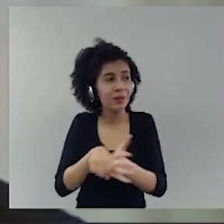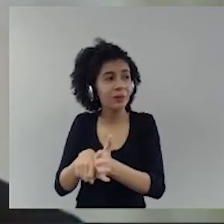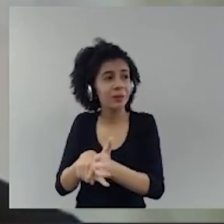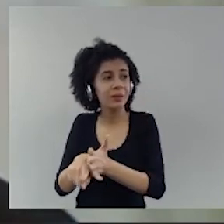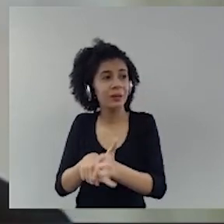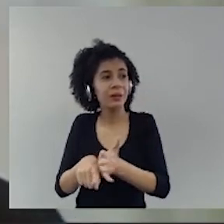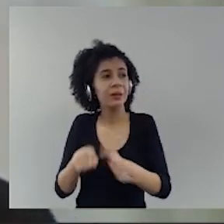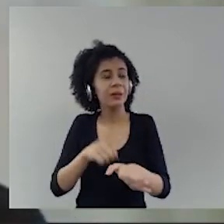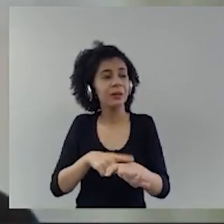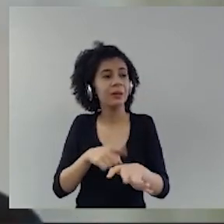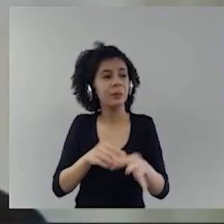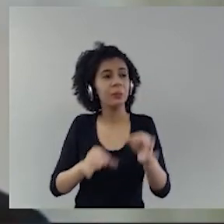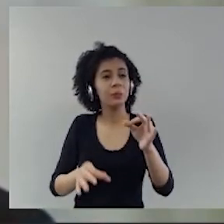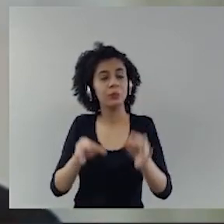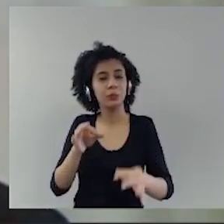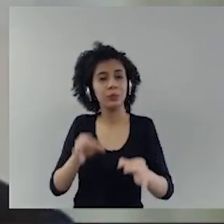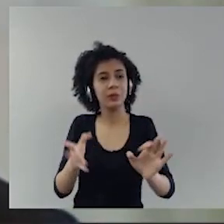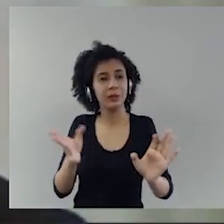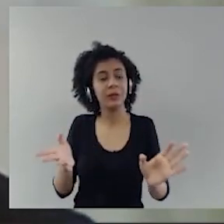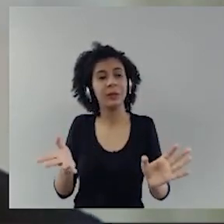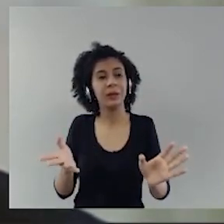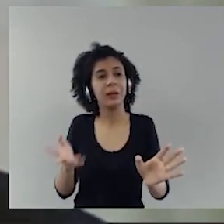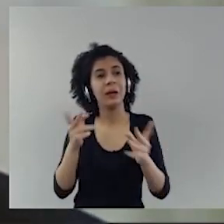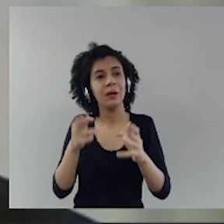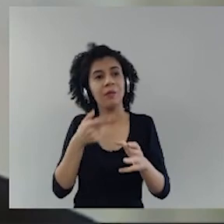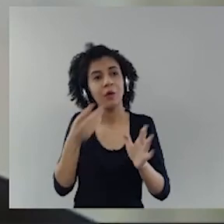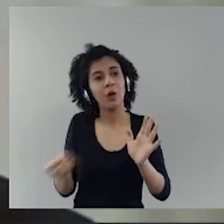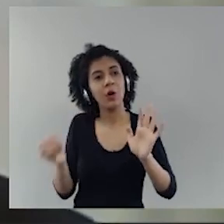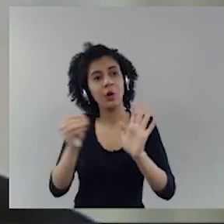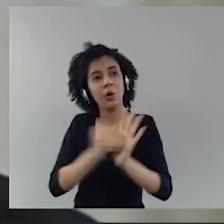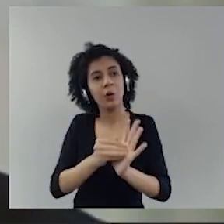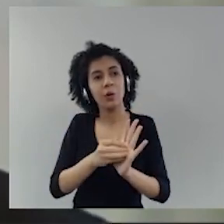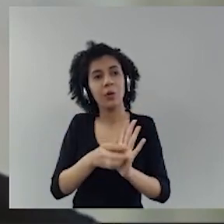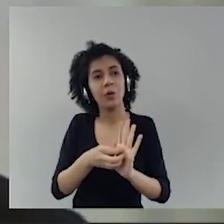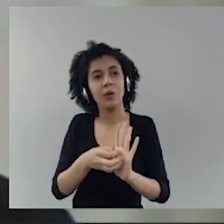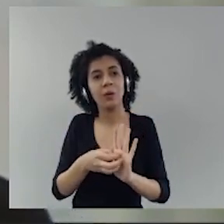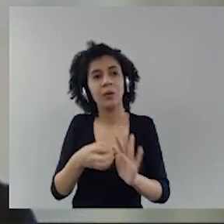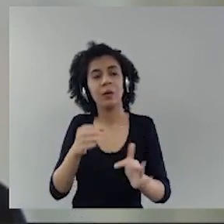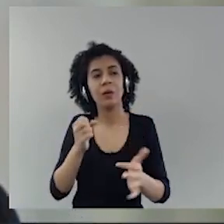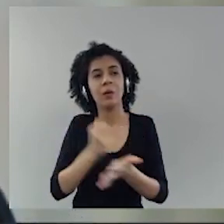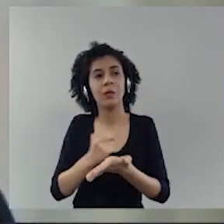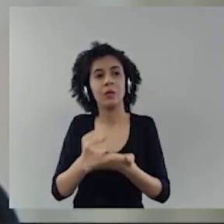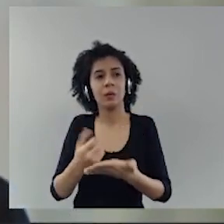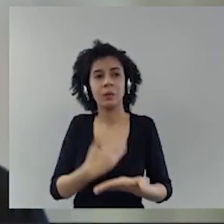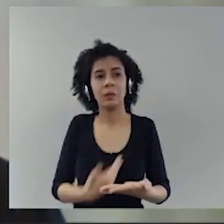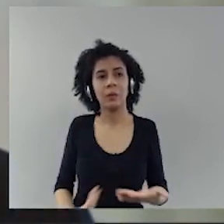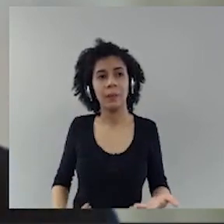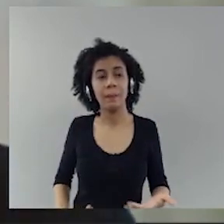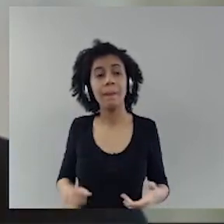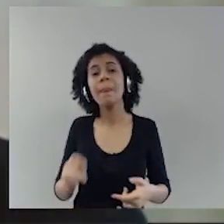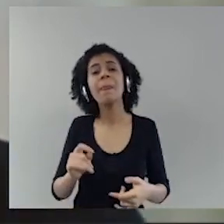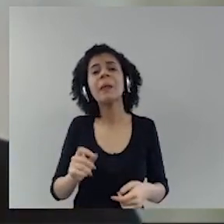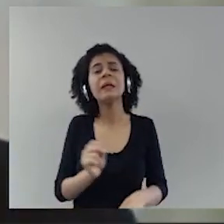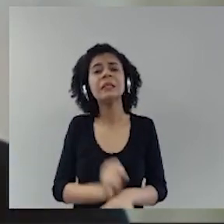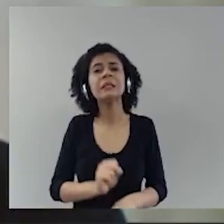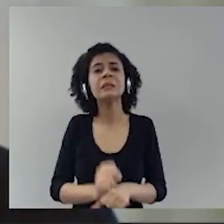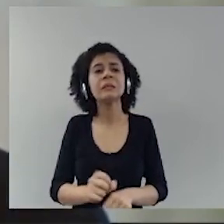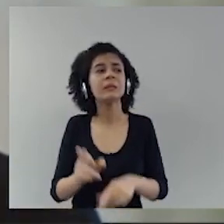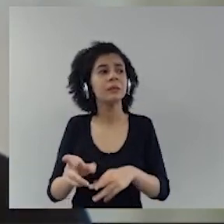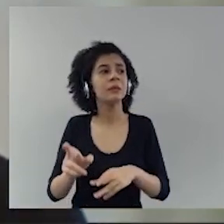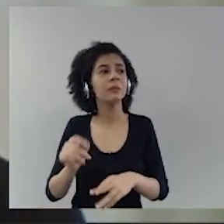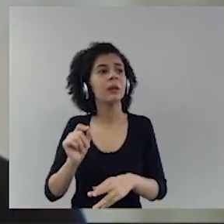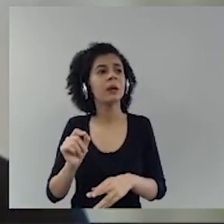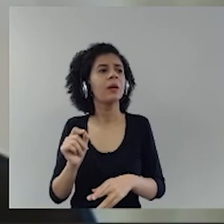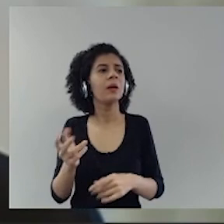besta regime jurídico verdusco como disse aplicável às licitações e contratações públicas o que se espera